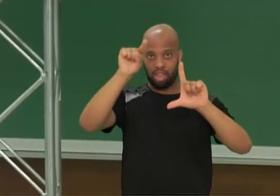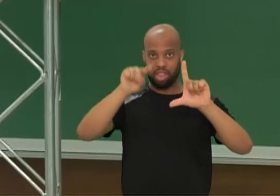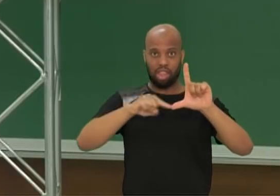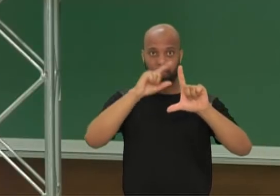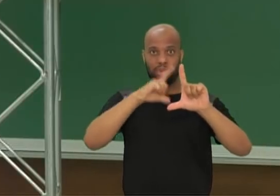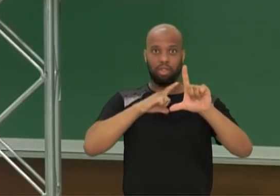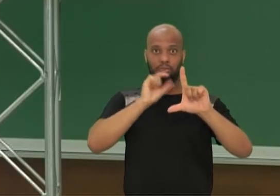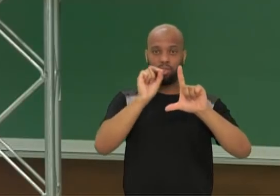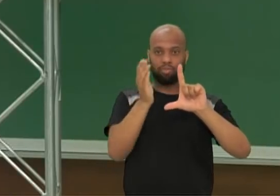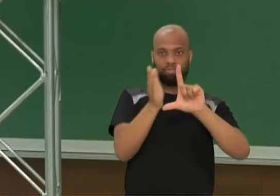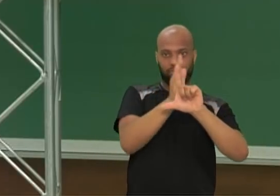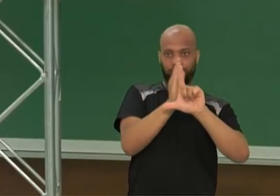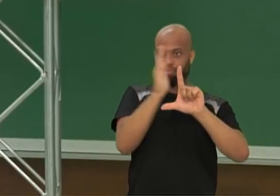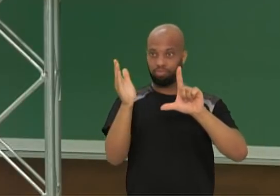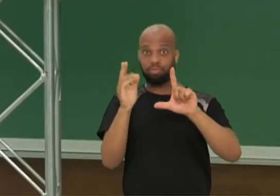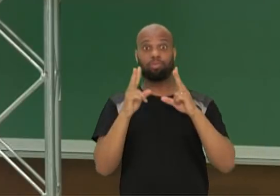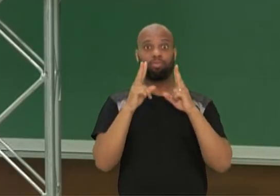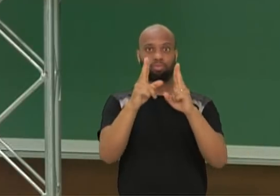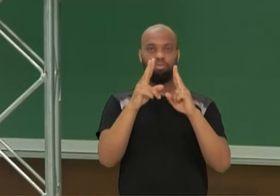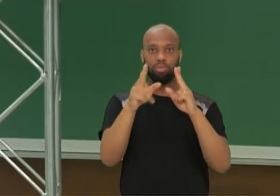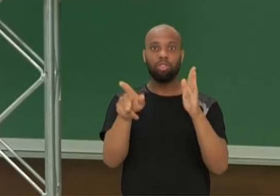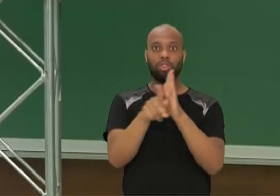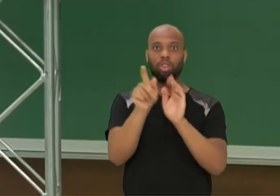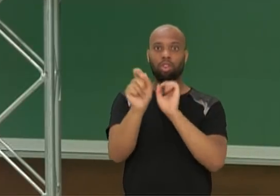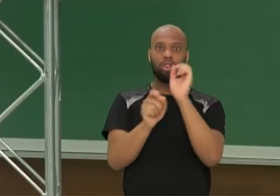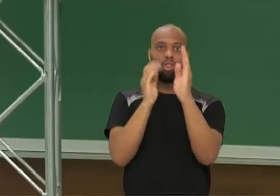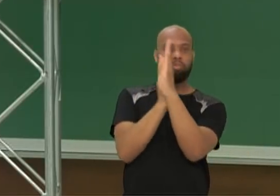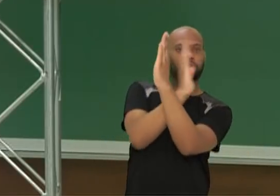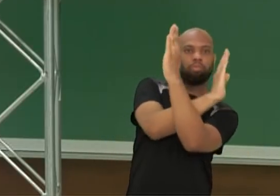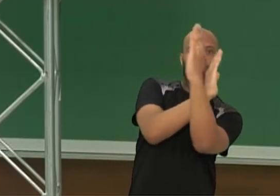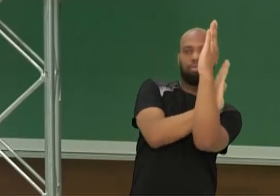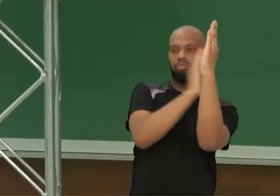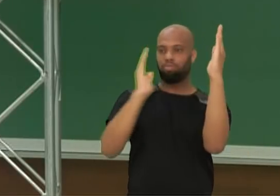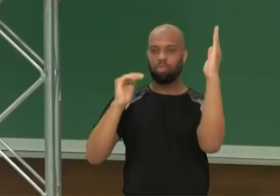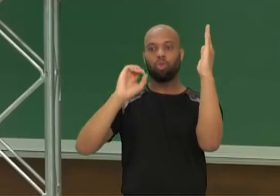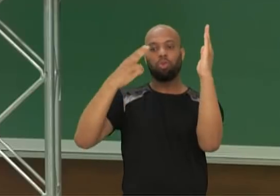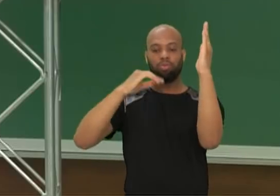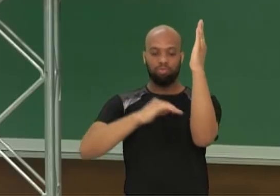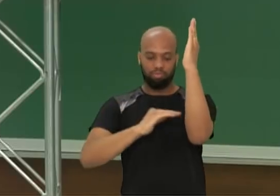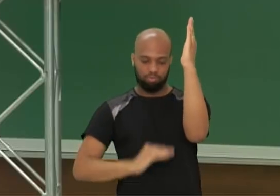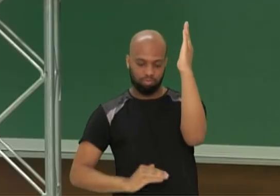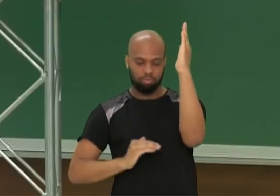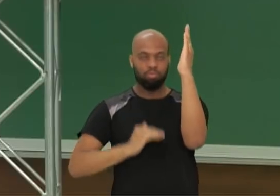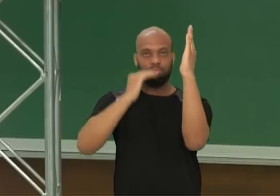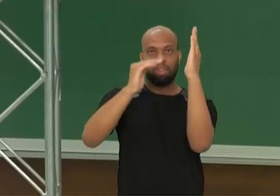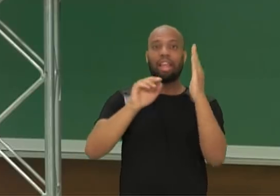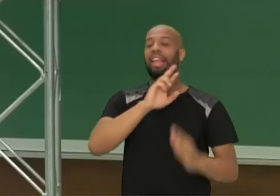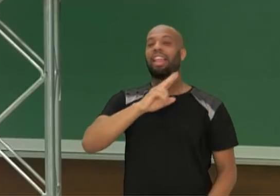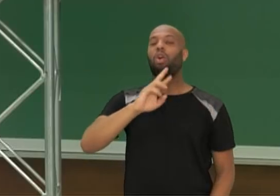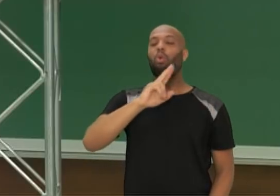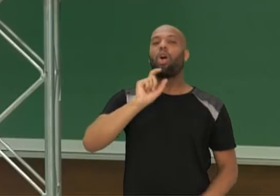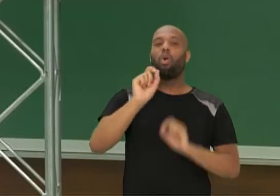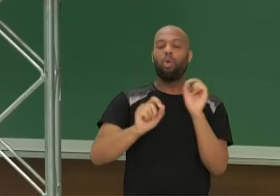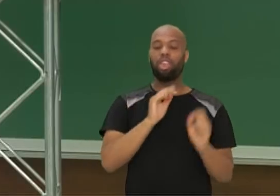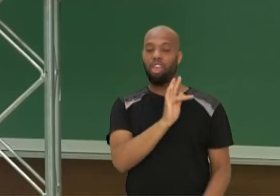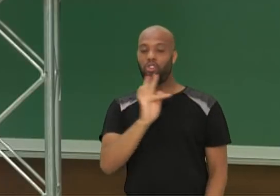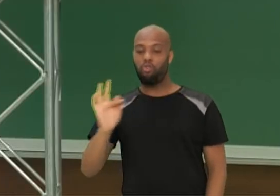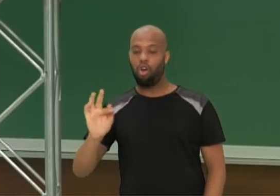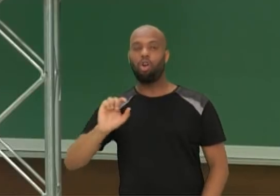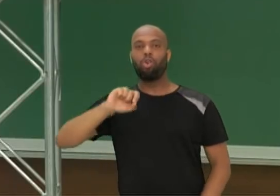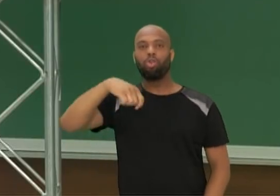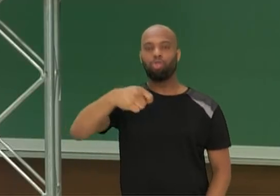simetria paralelo aos eixos coordenados. Isso quer dizer o quê? Que os focos não estão sobre os eixos